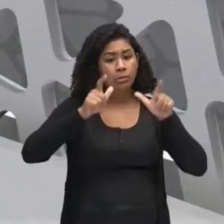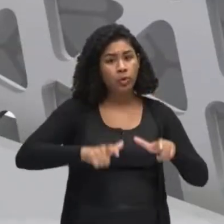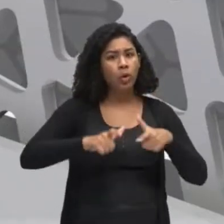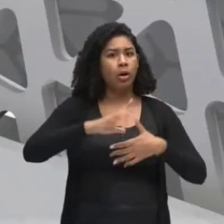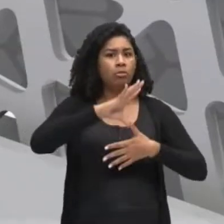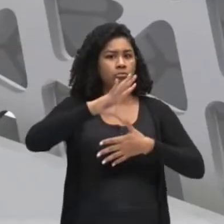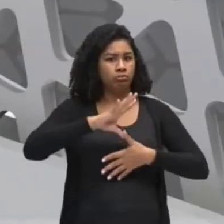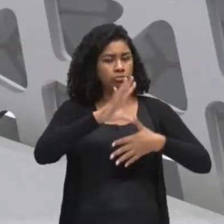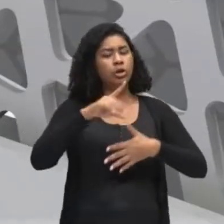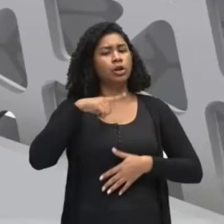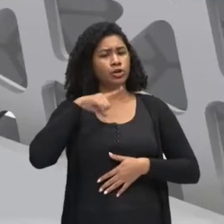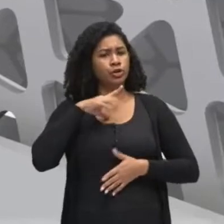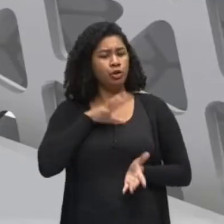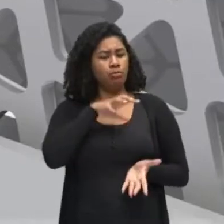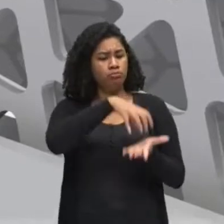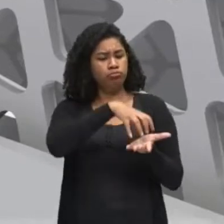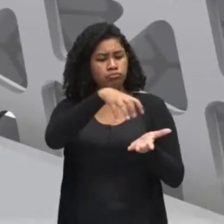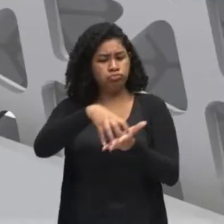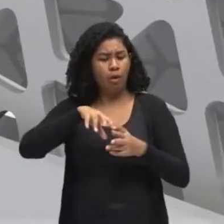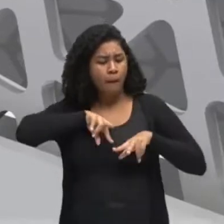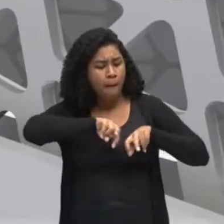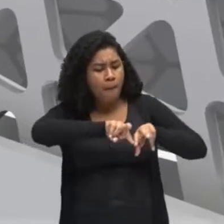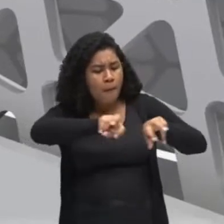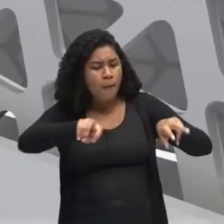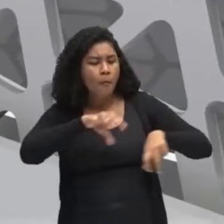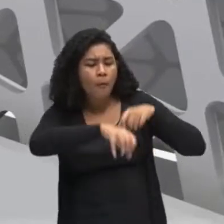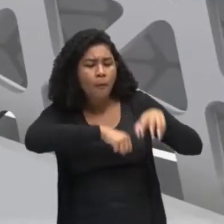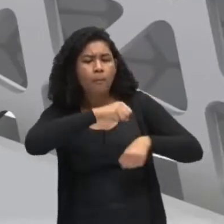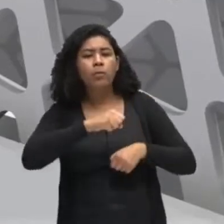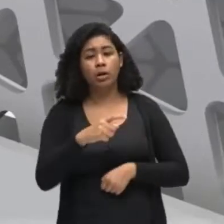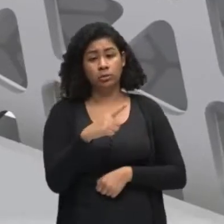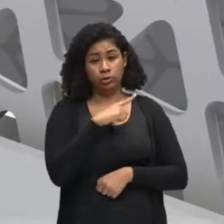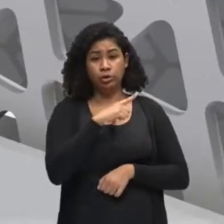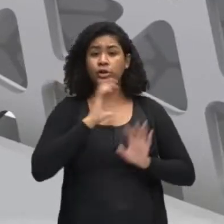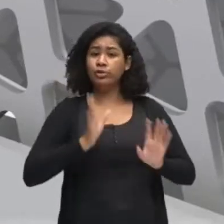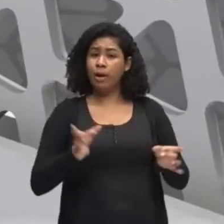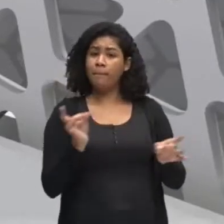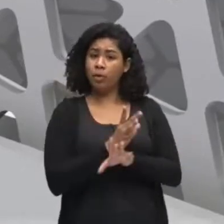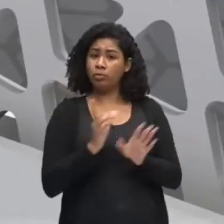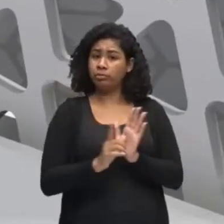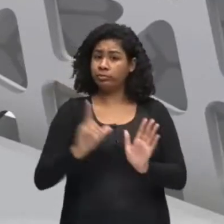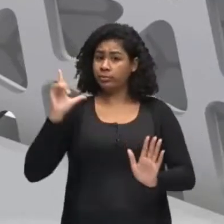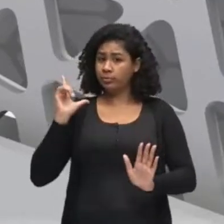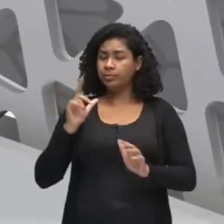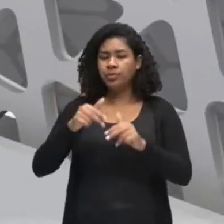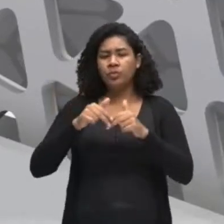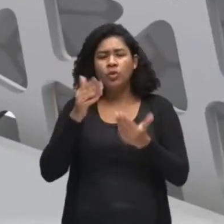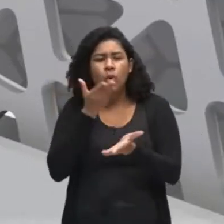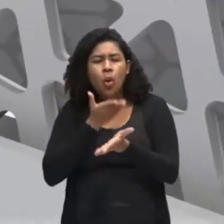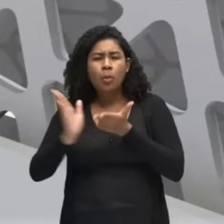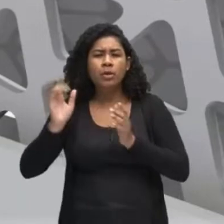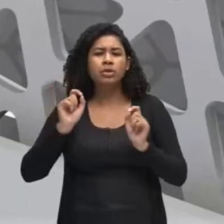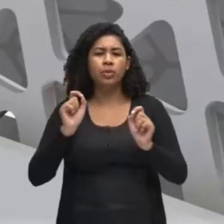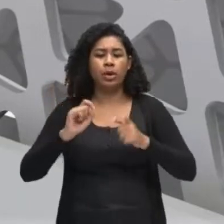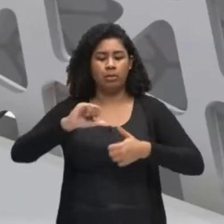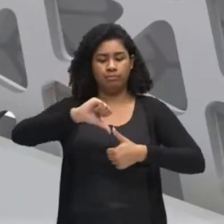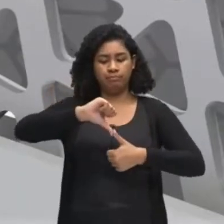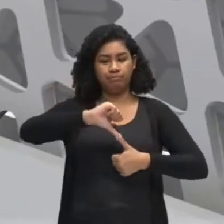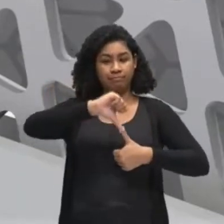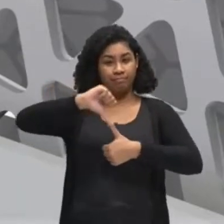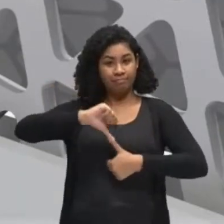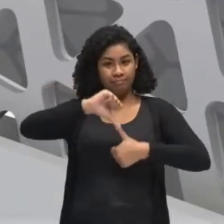colônias de exploração. Como vocês devem lembrar, eles iniciam ali na América Central, vão ali encontrar os maias, vão encontrar